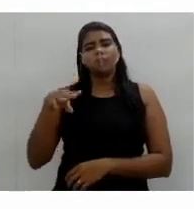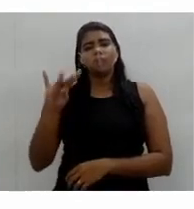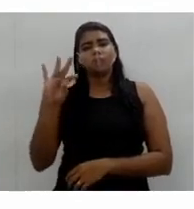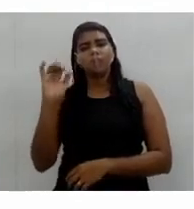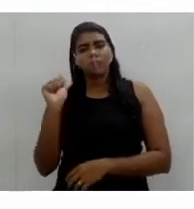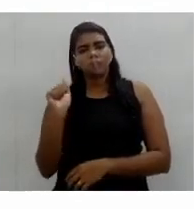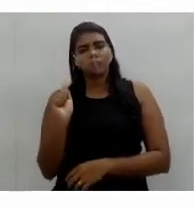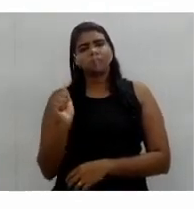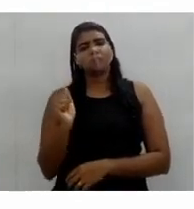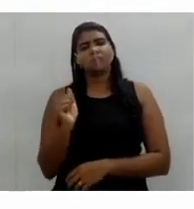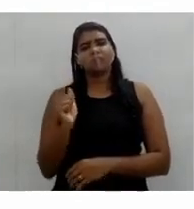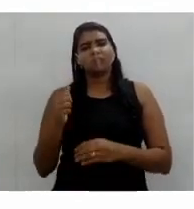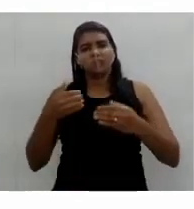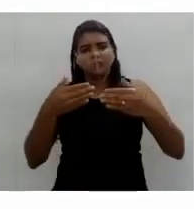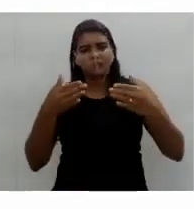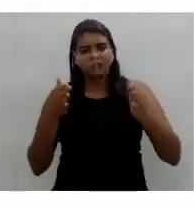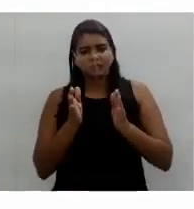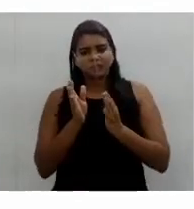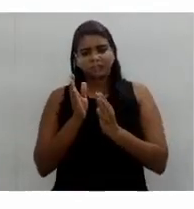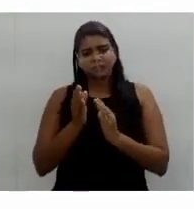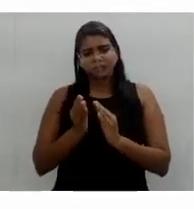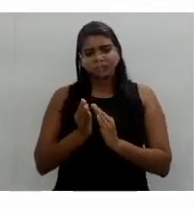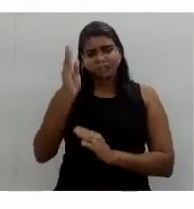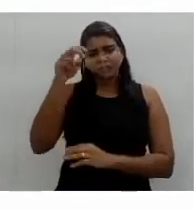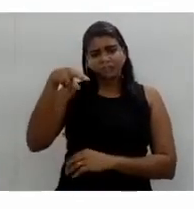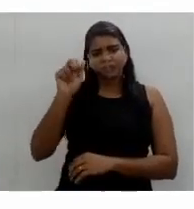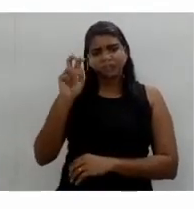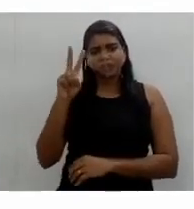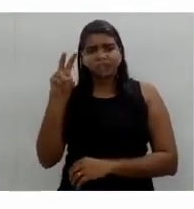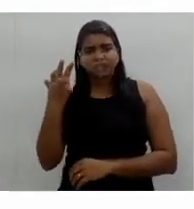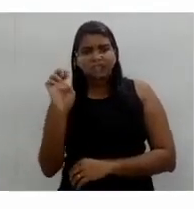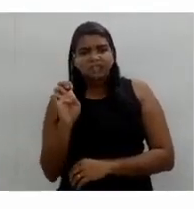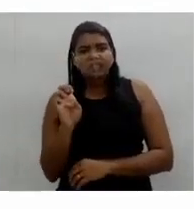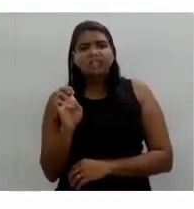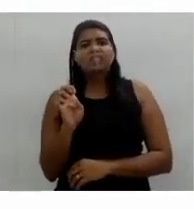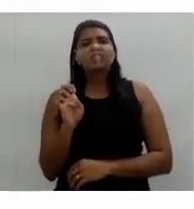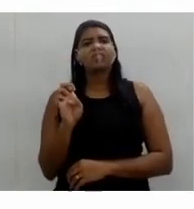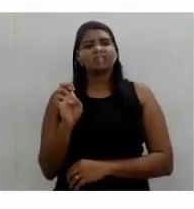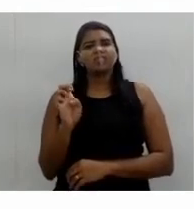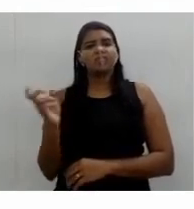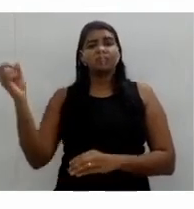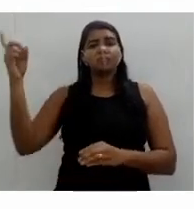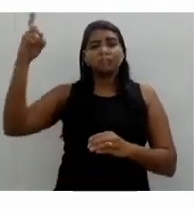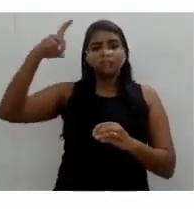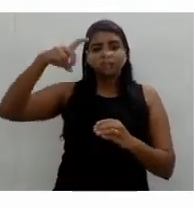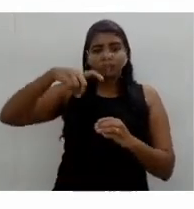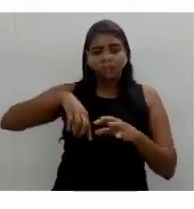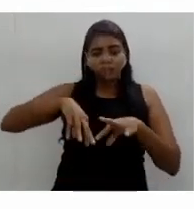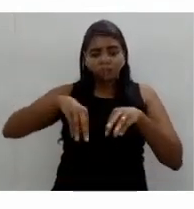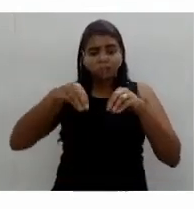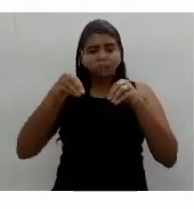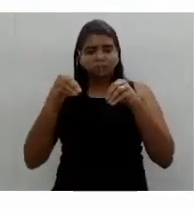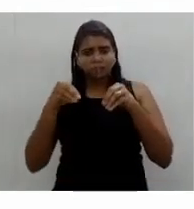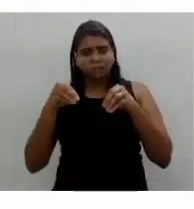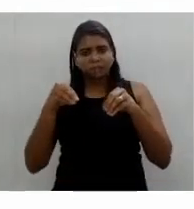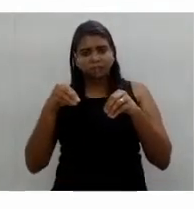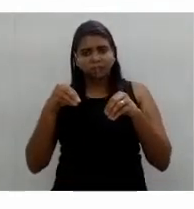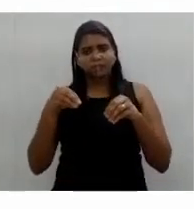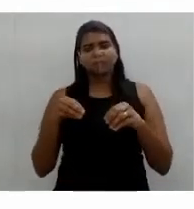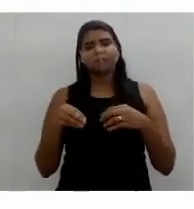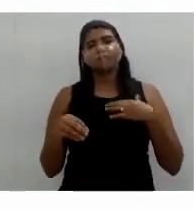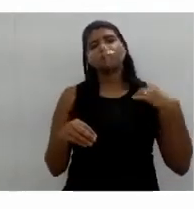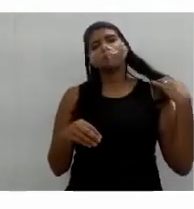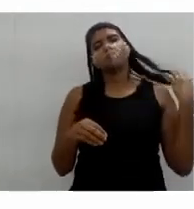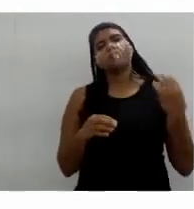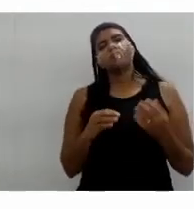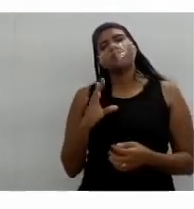que é a parte da espaçonave que os astronautas voltaram para a Terra. Foi nesse módulo aí, no